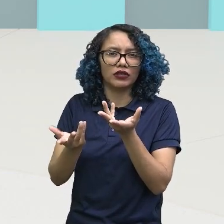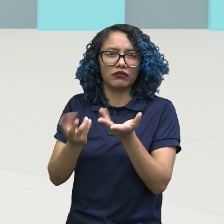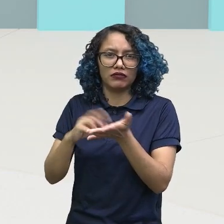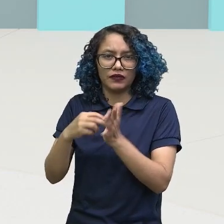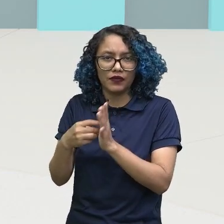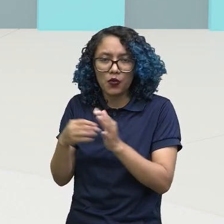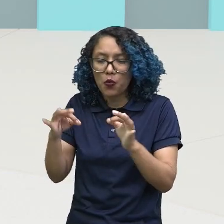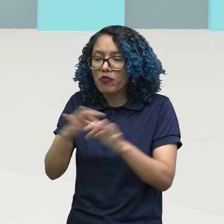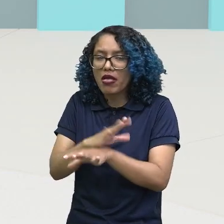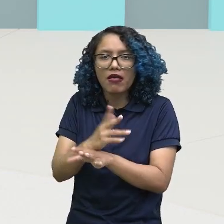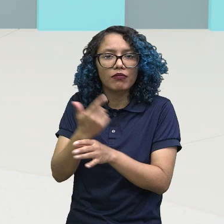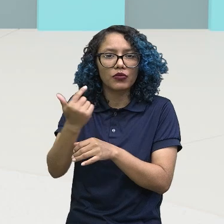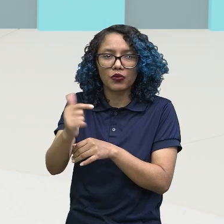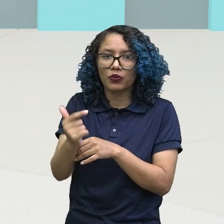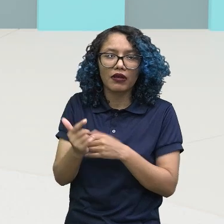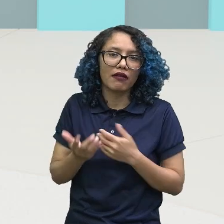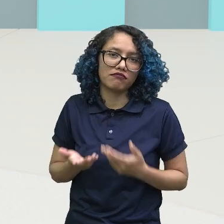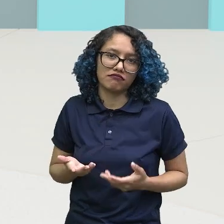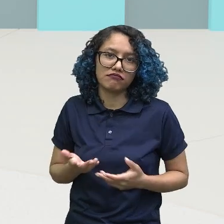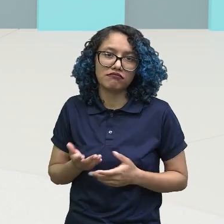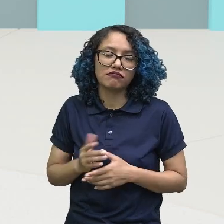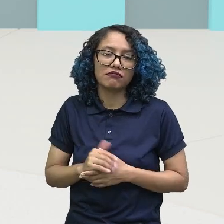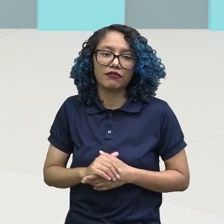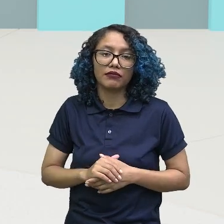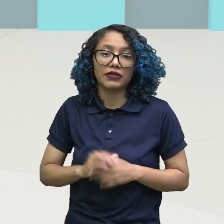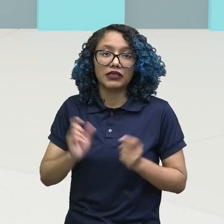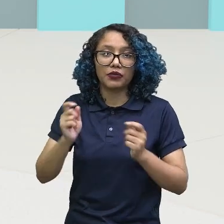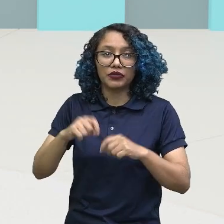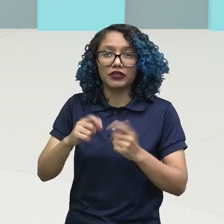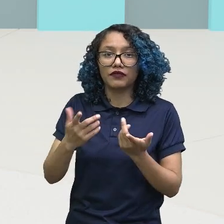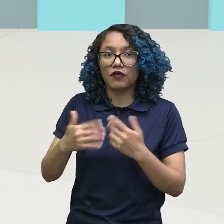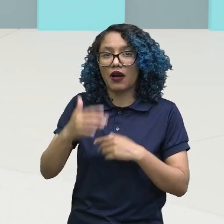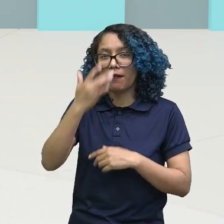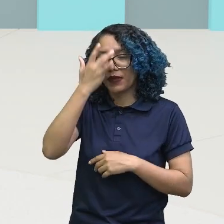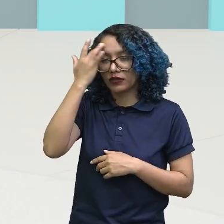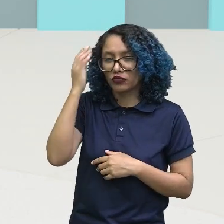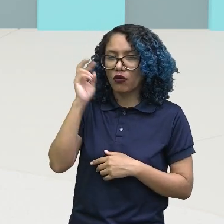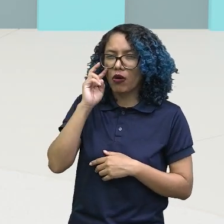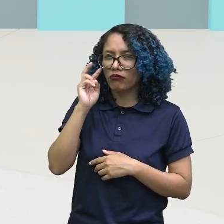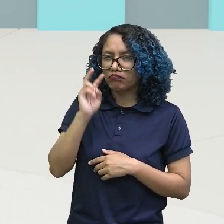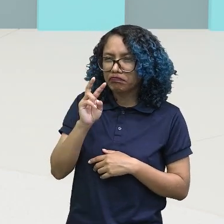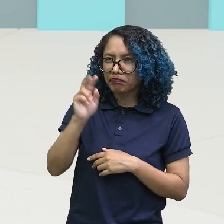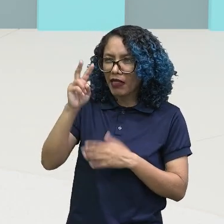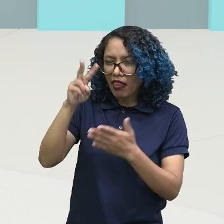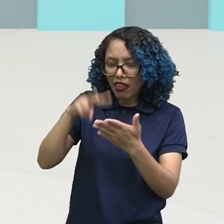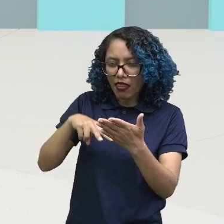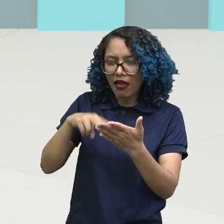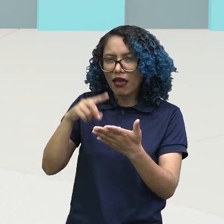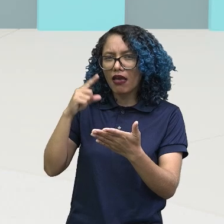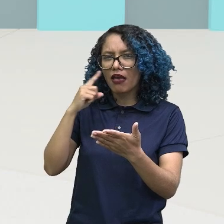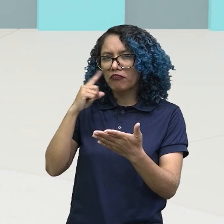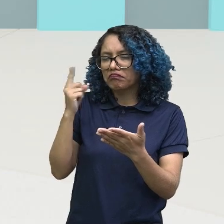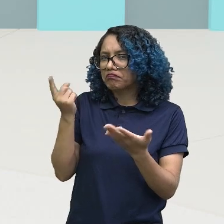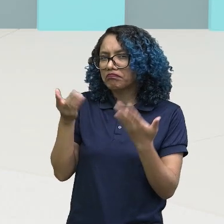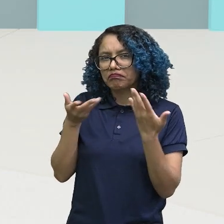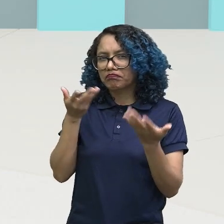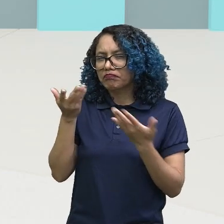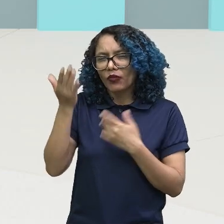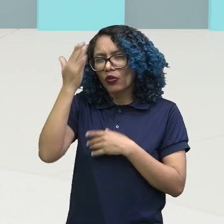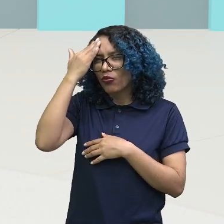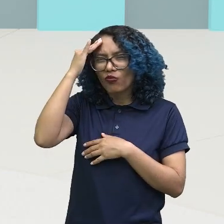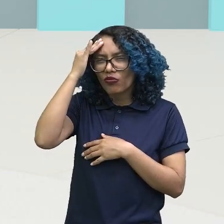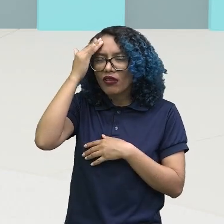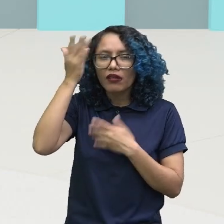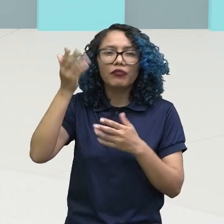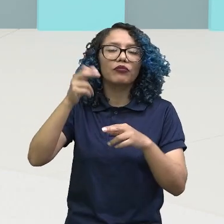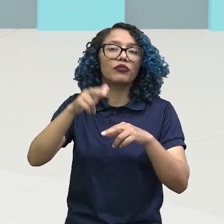compareceu, não há um sentido completo para que a pessoa que ouça essa mensagem, essa frase, essa oração, não vai entender.